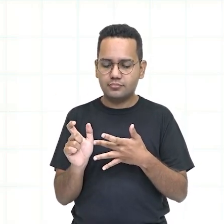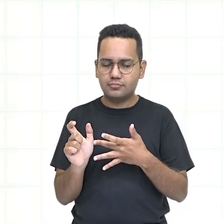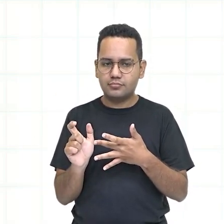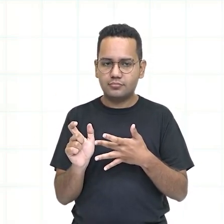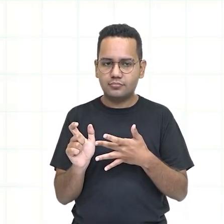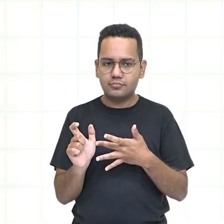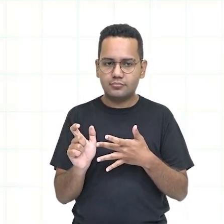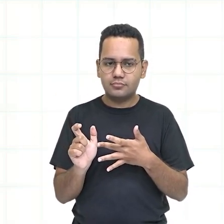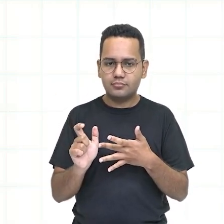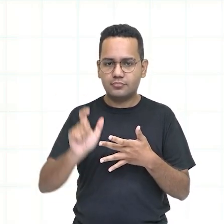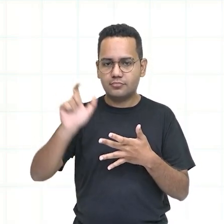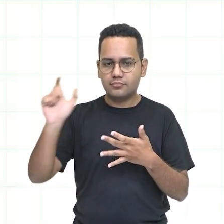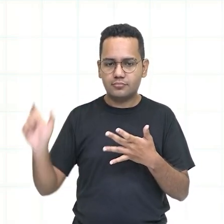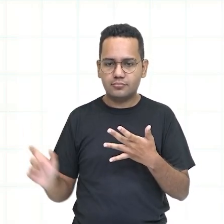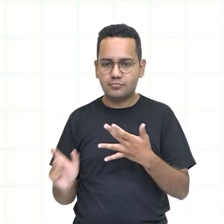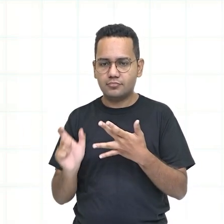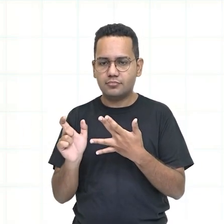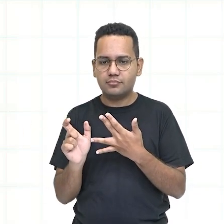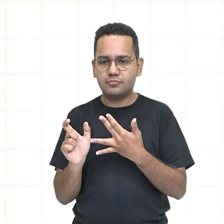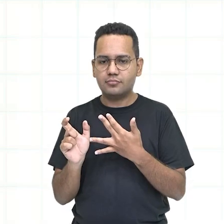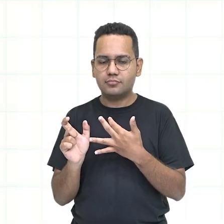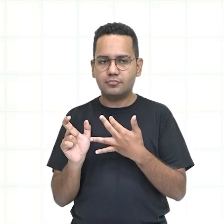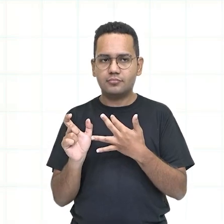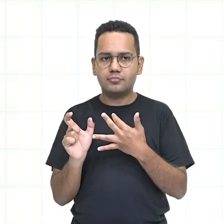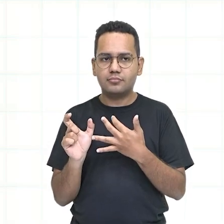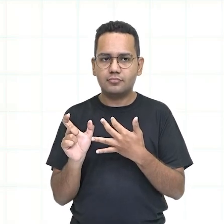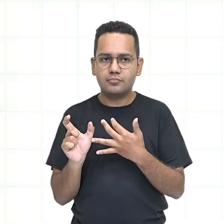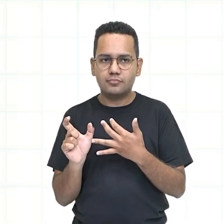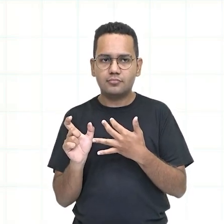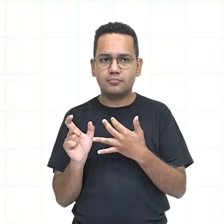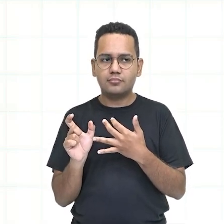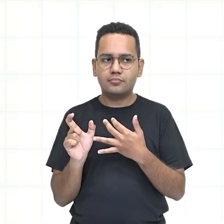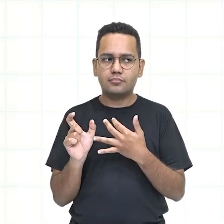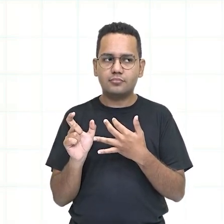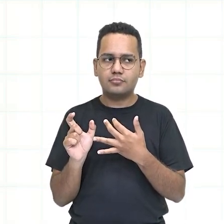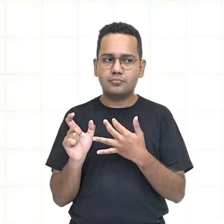C, therefore, a letra D,